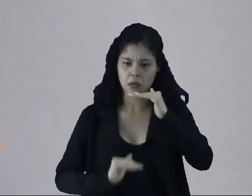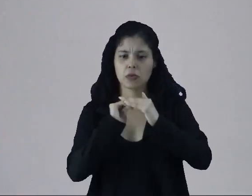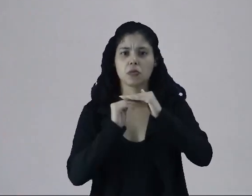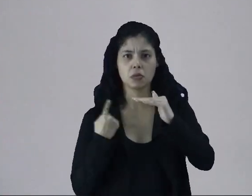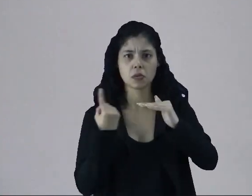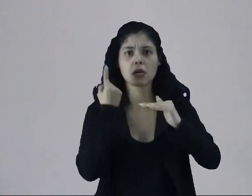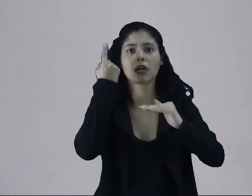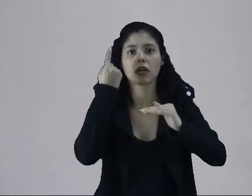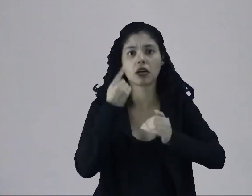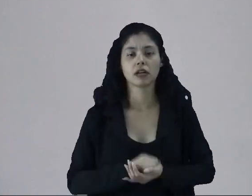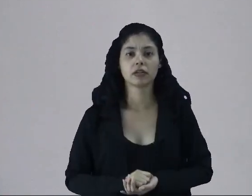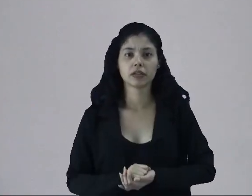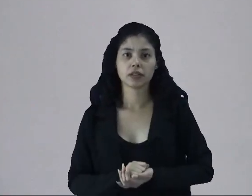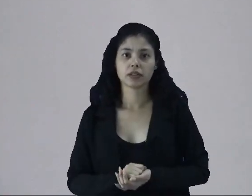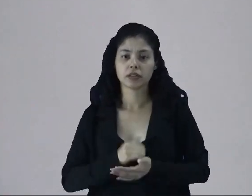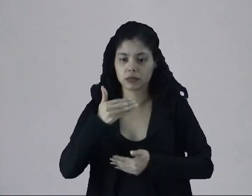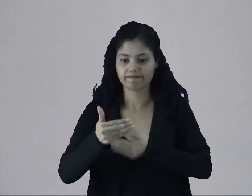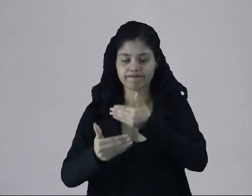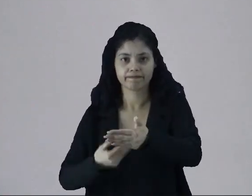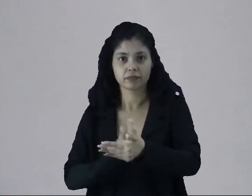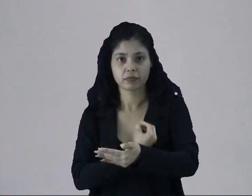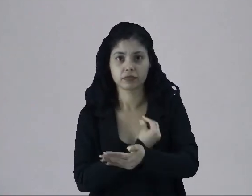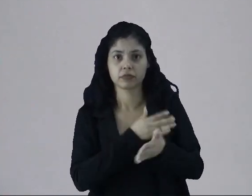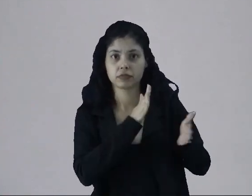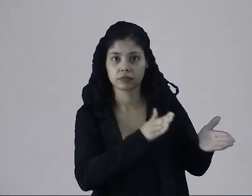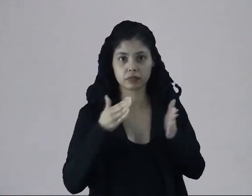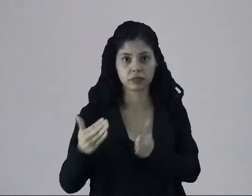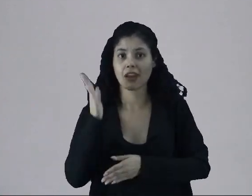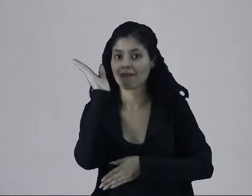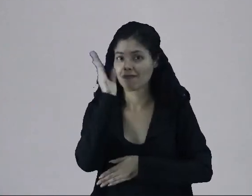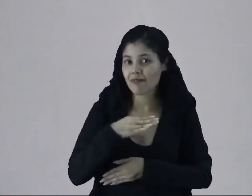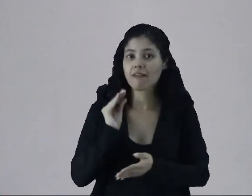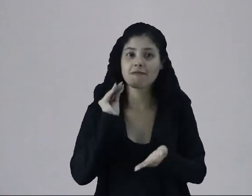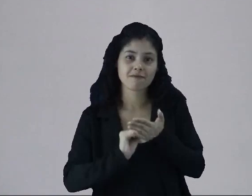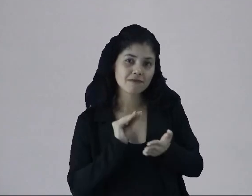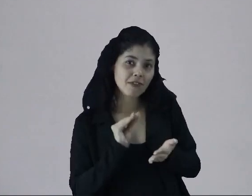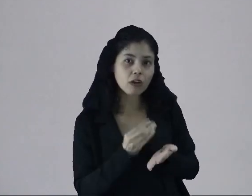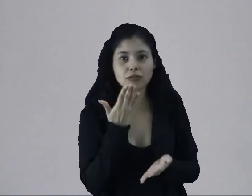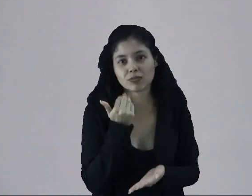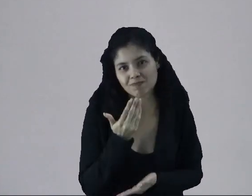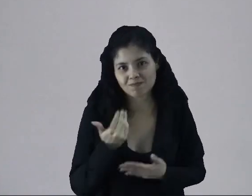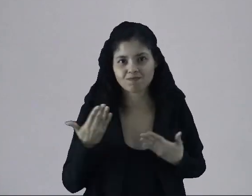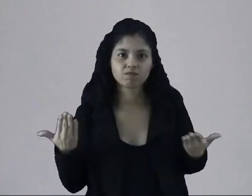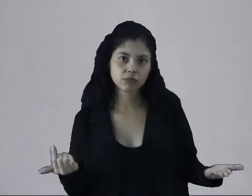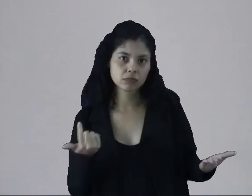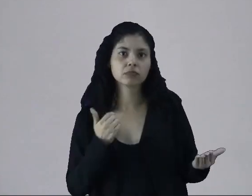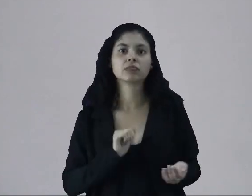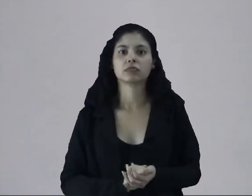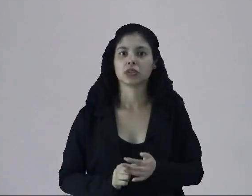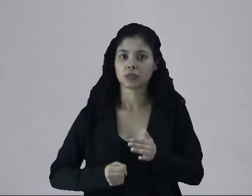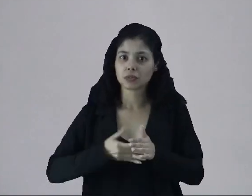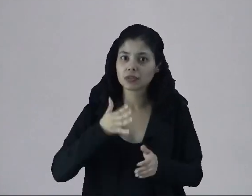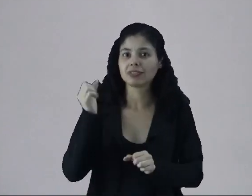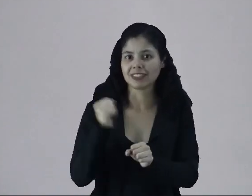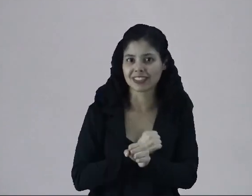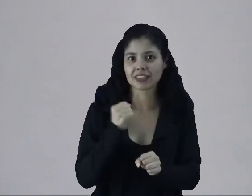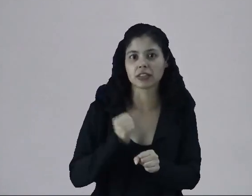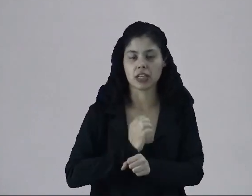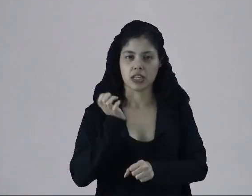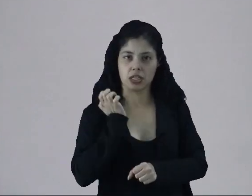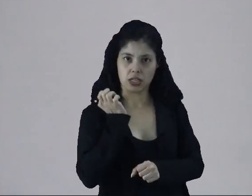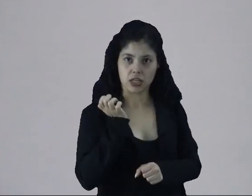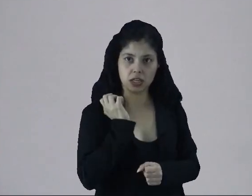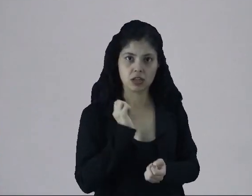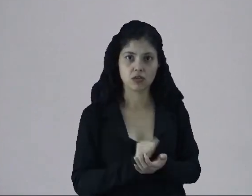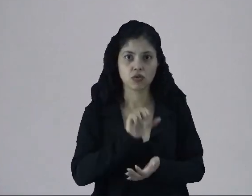por exemplo, ao longo da vida a partir de uma má alimentação? Ora, uma má alimentação por muitos anos, rica